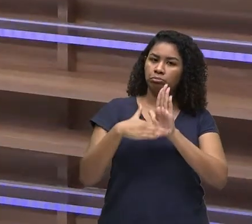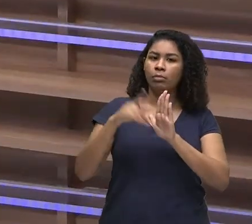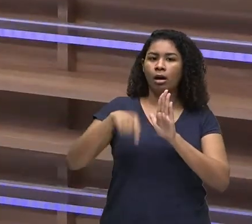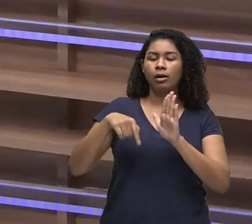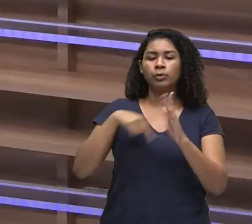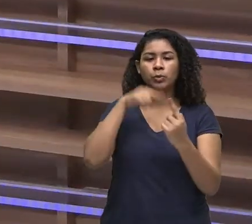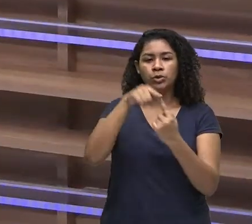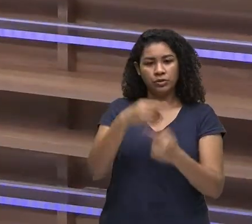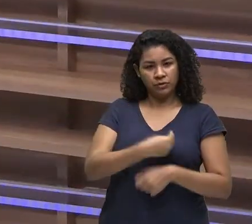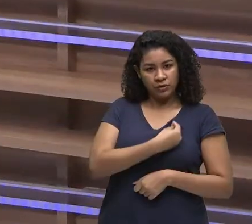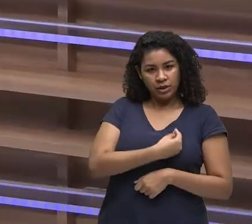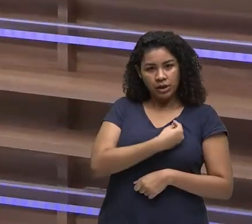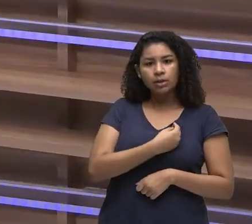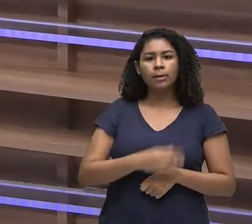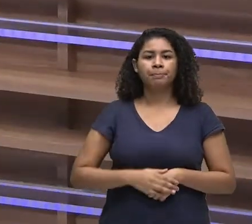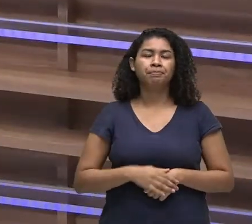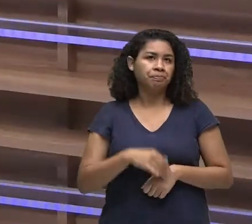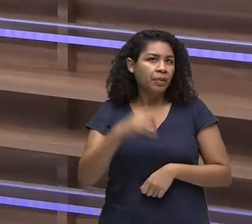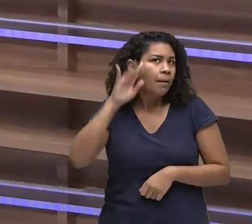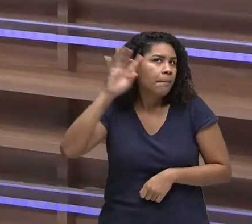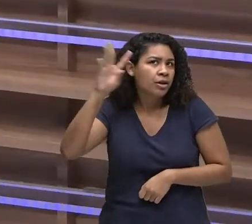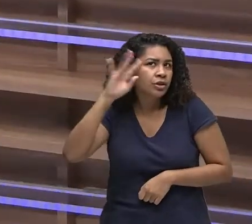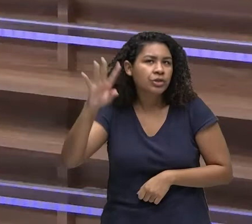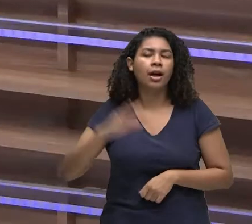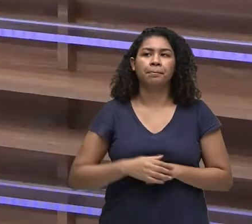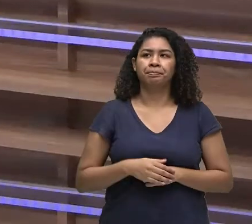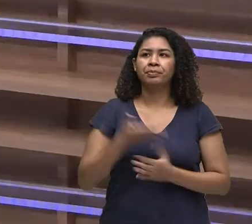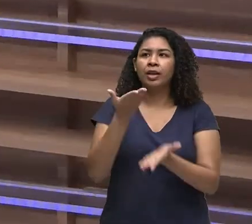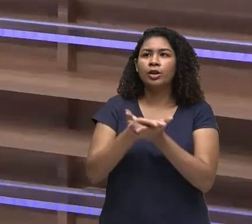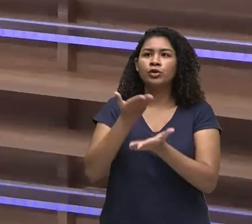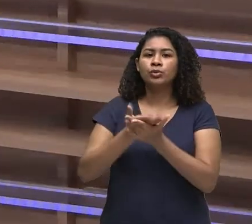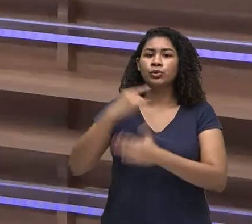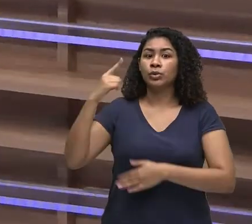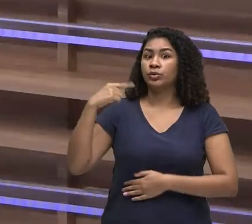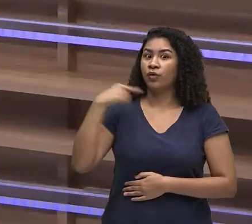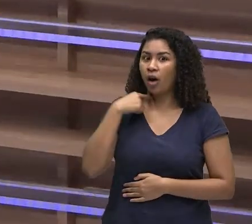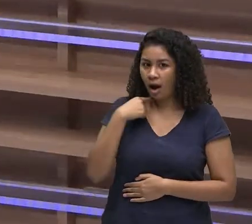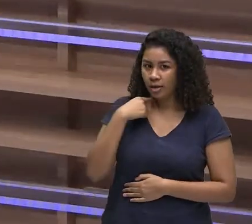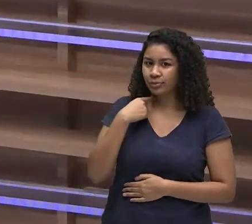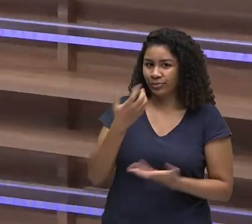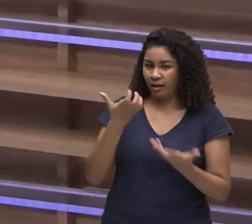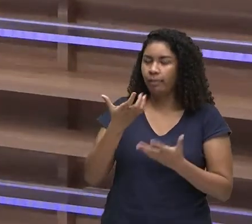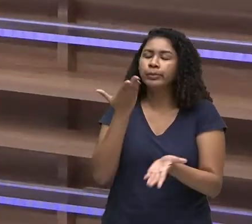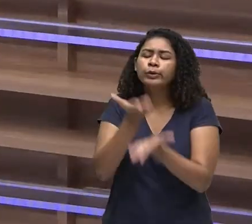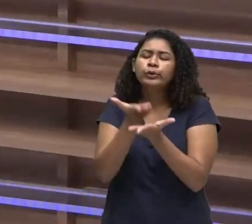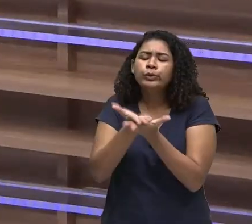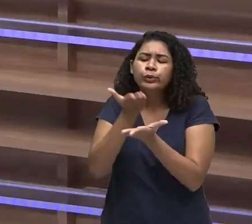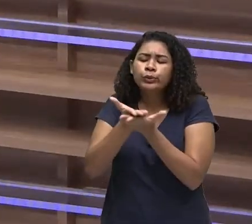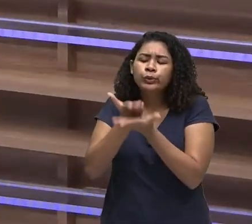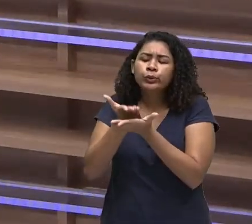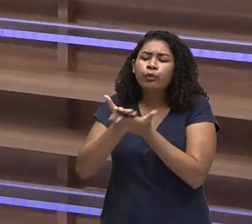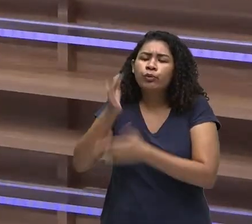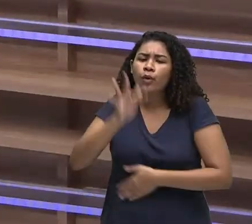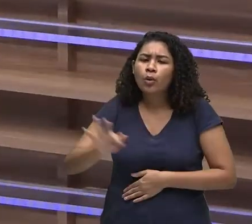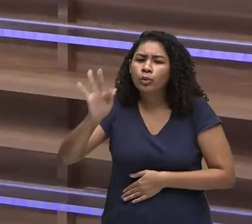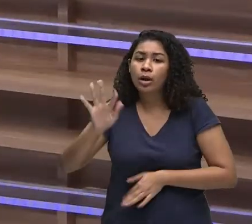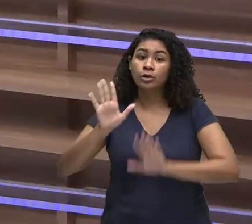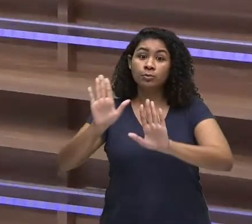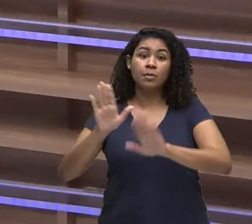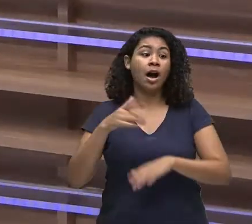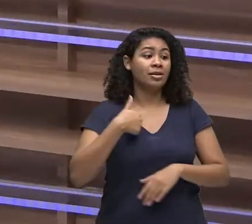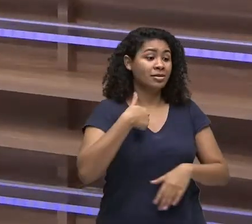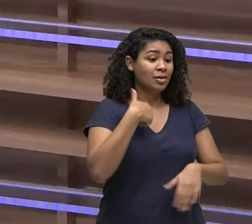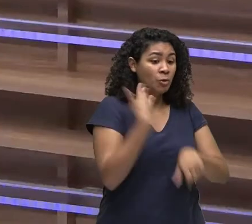você conseguiu estar estudando direito, vai ser advogado, mas eu jogo muito bem, eu